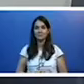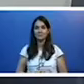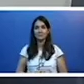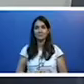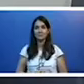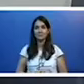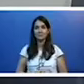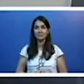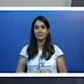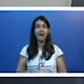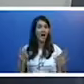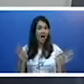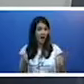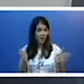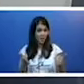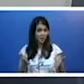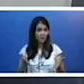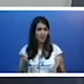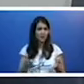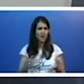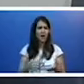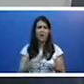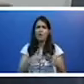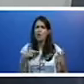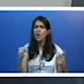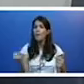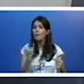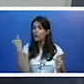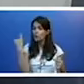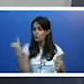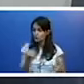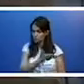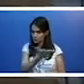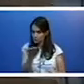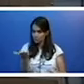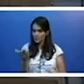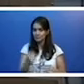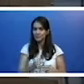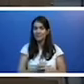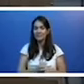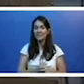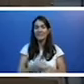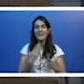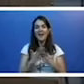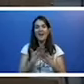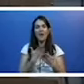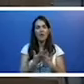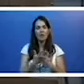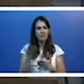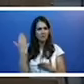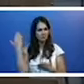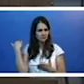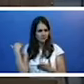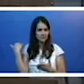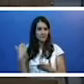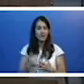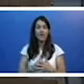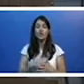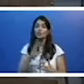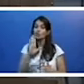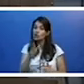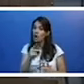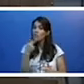gente, agora um passo importantinho para vocês aqui, ó. Na última aula, eu falei que a